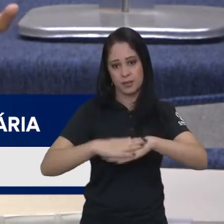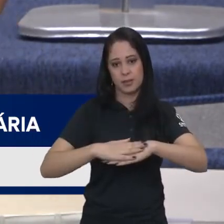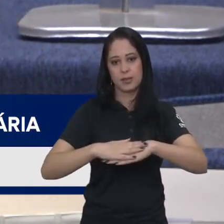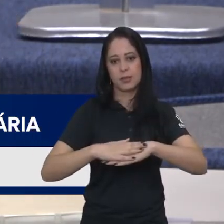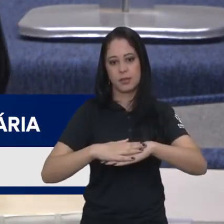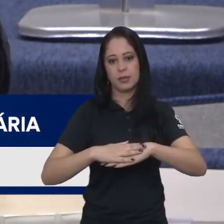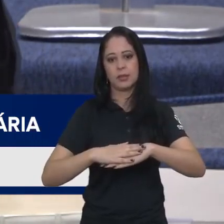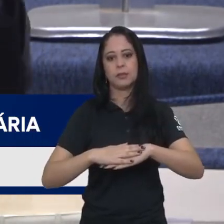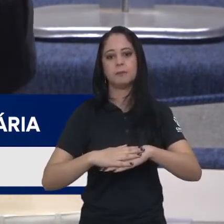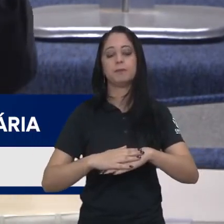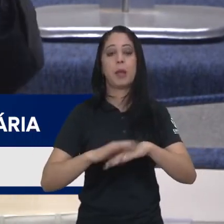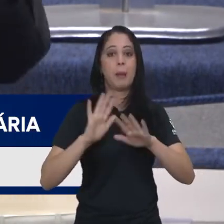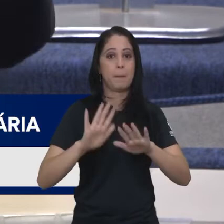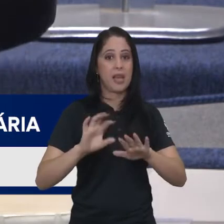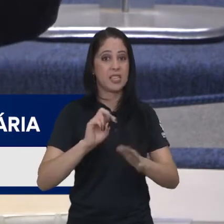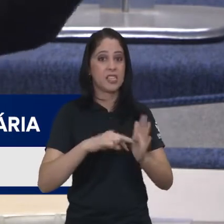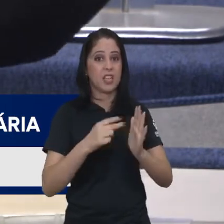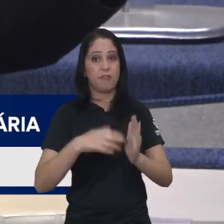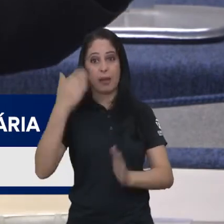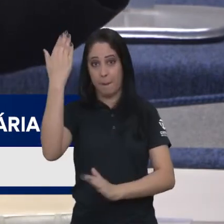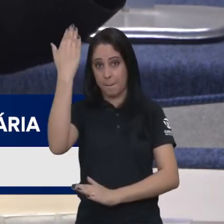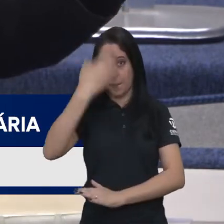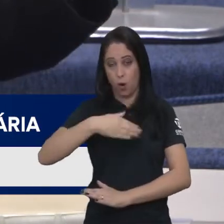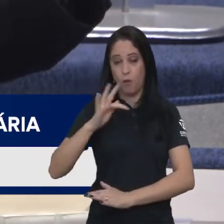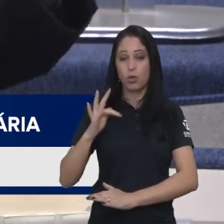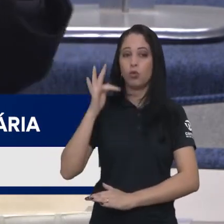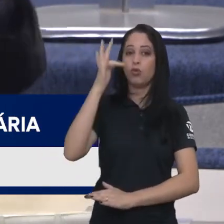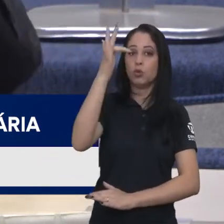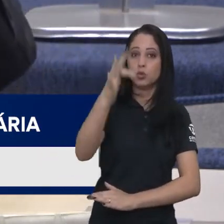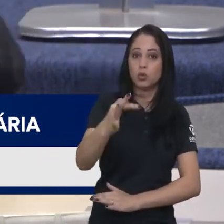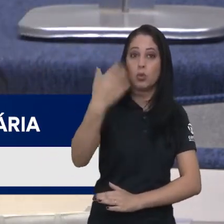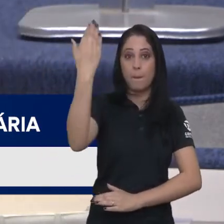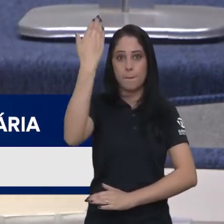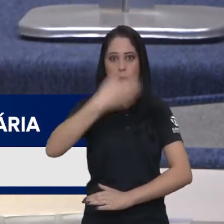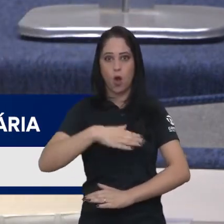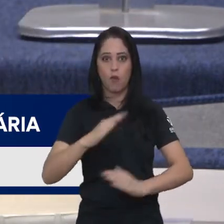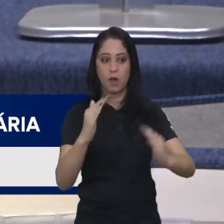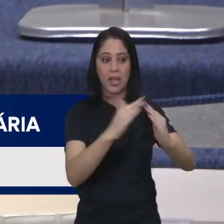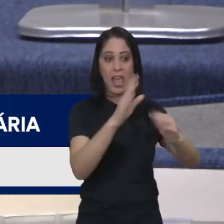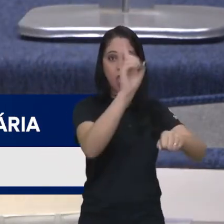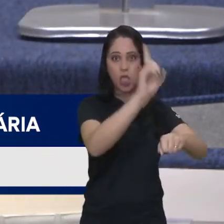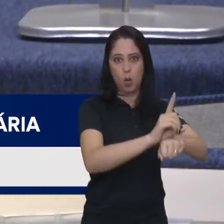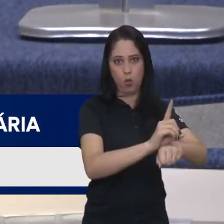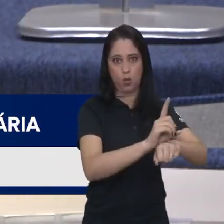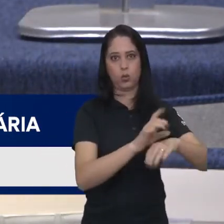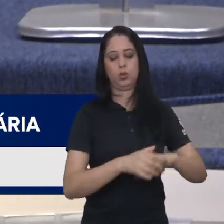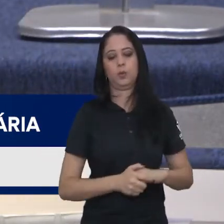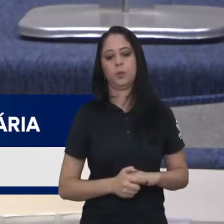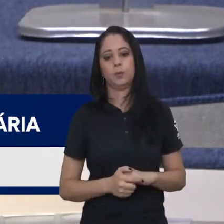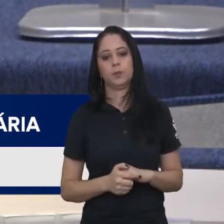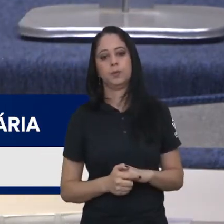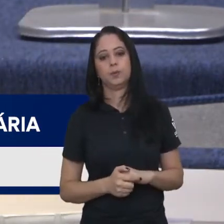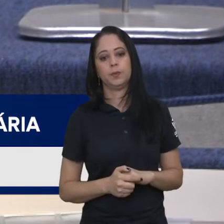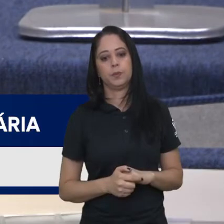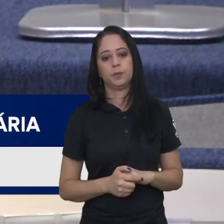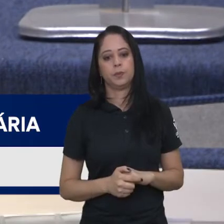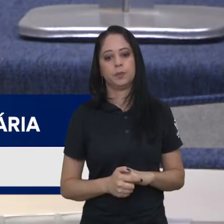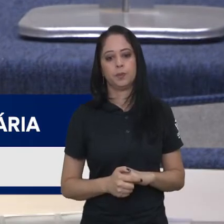-constituída para você postular um futuro direito. Então, assim, nós defendemos que